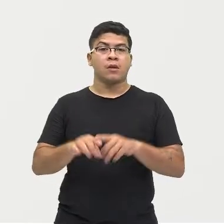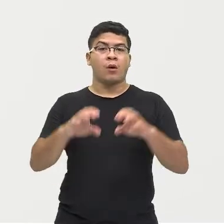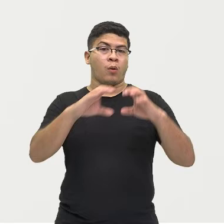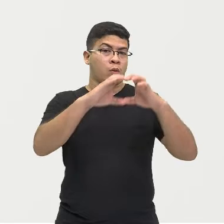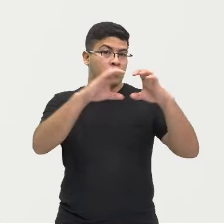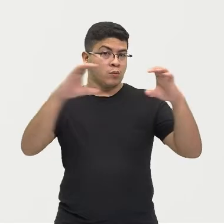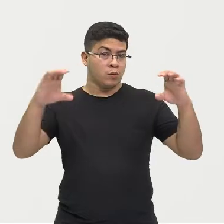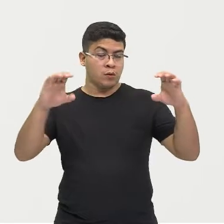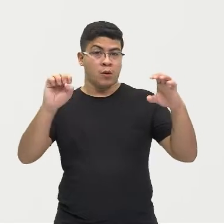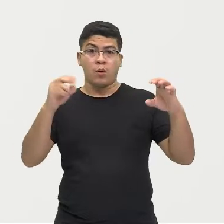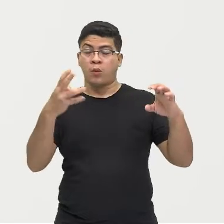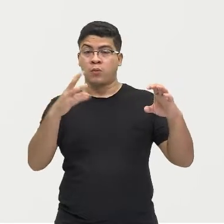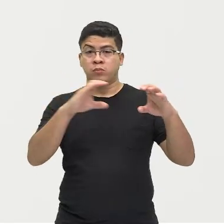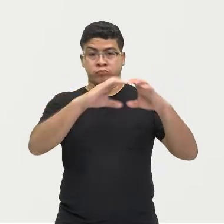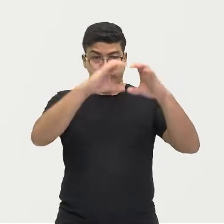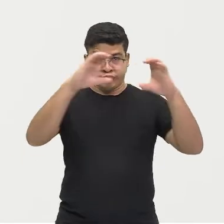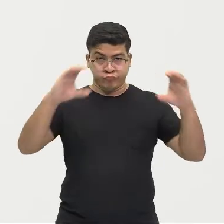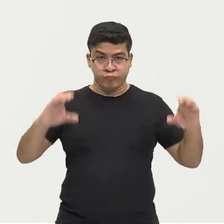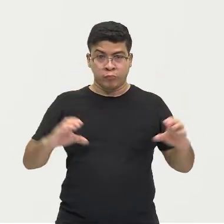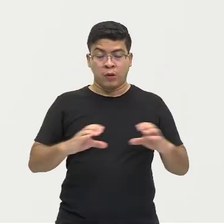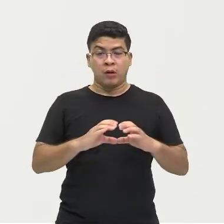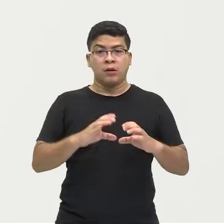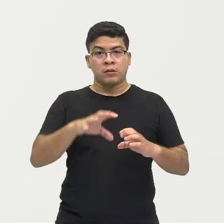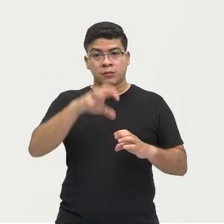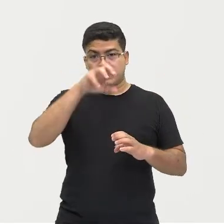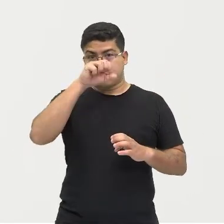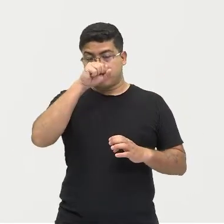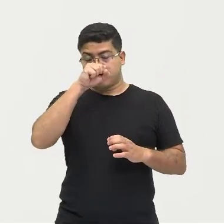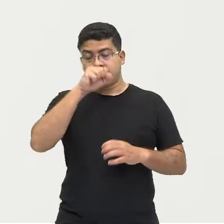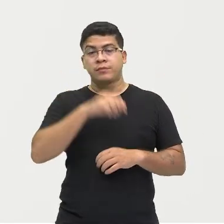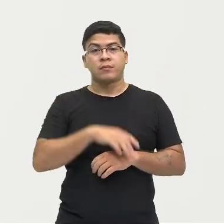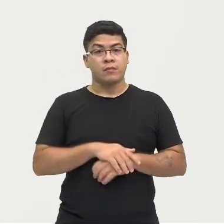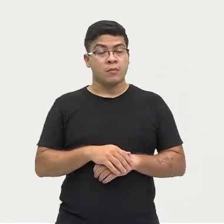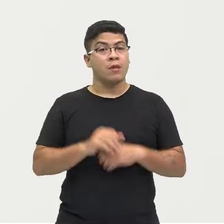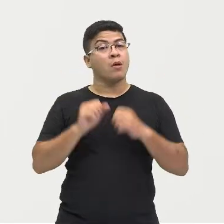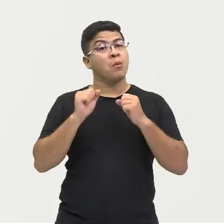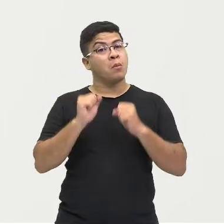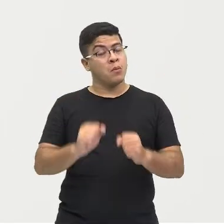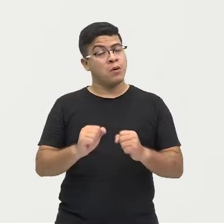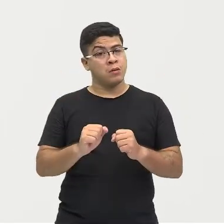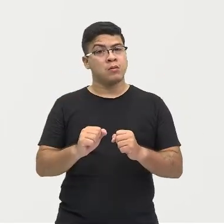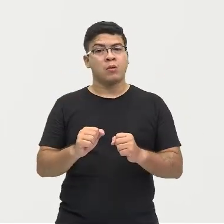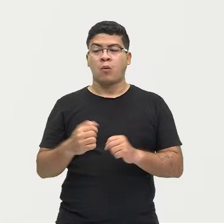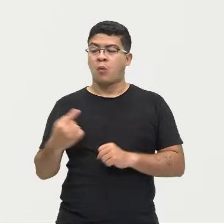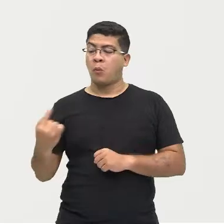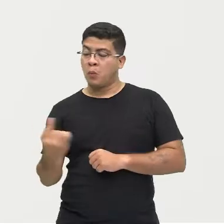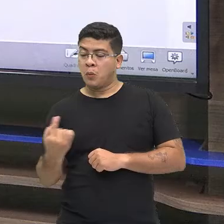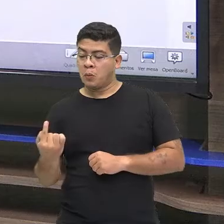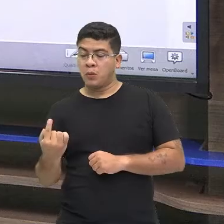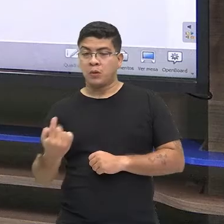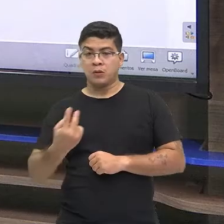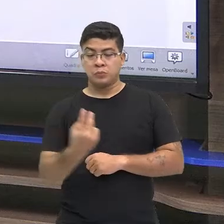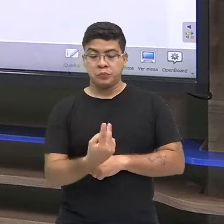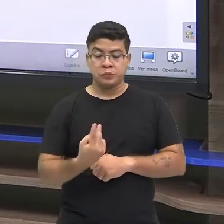alifáticas ou aromáticas e podem ser classificadas em monoaminas, diaminas